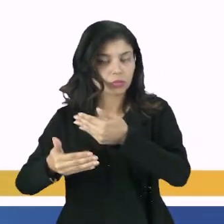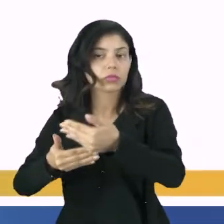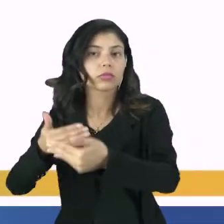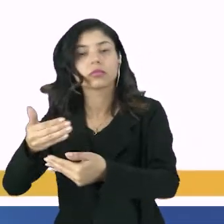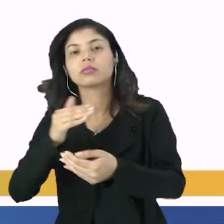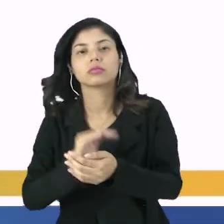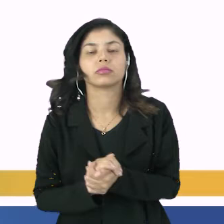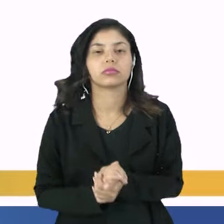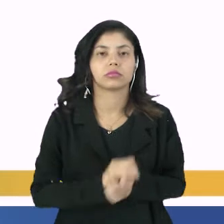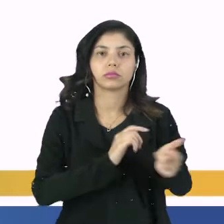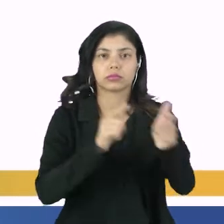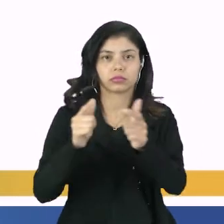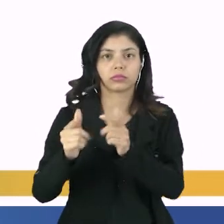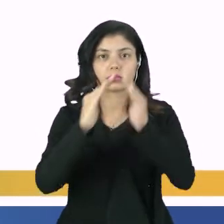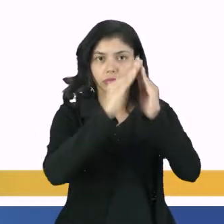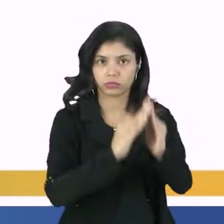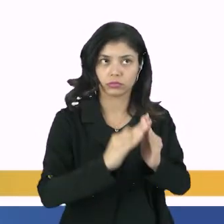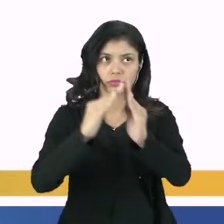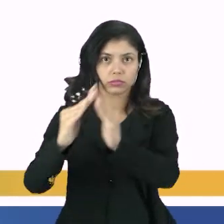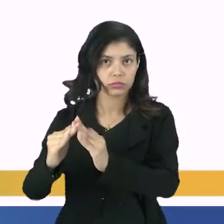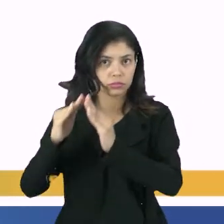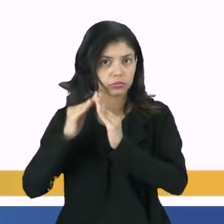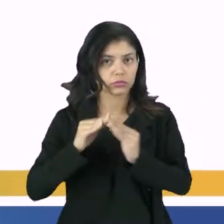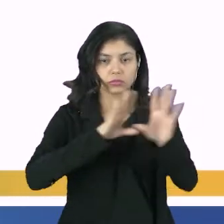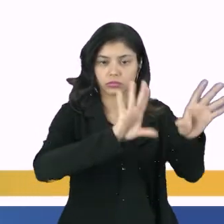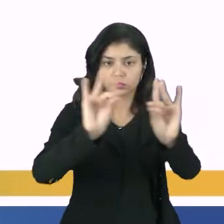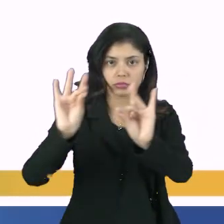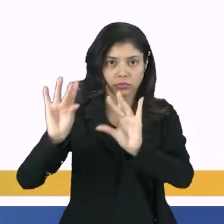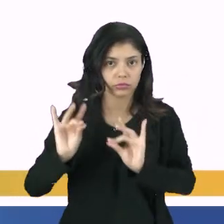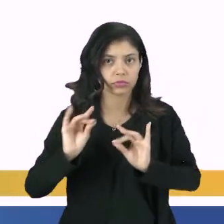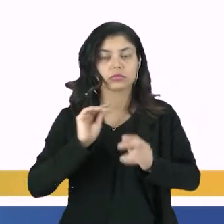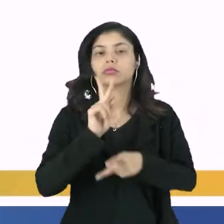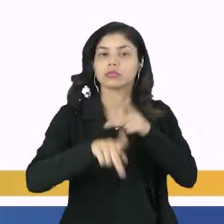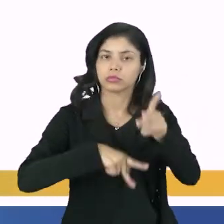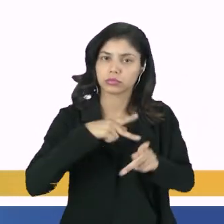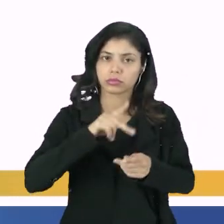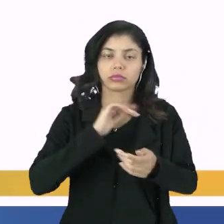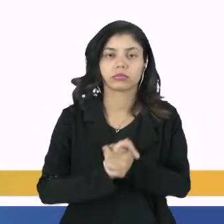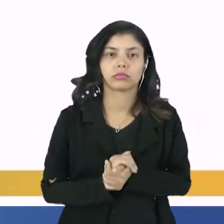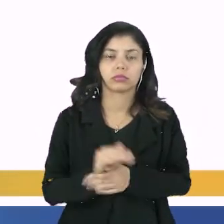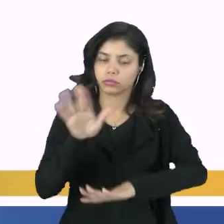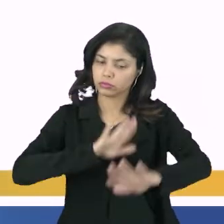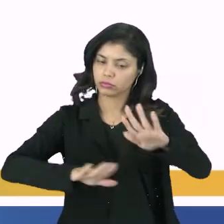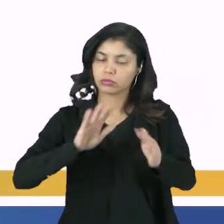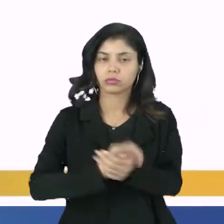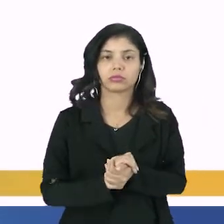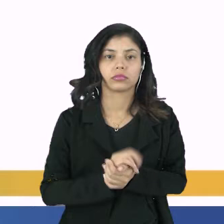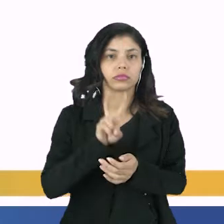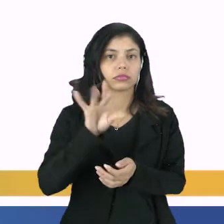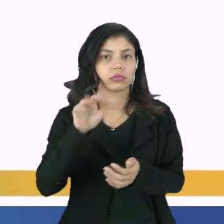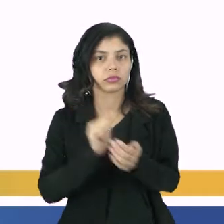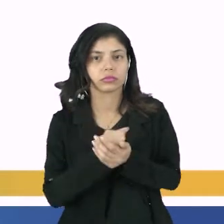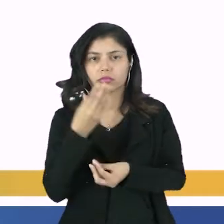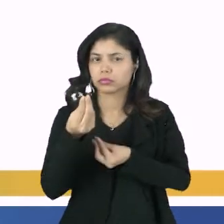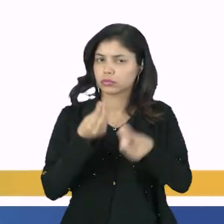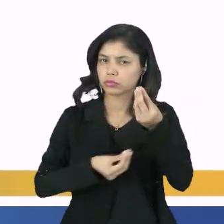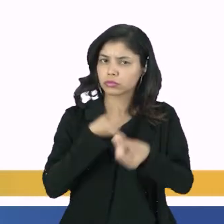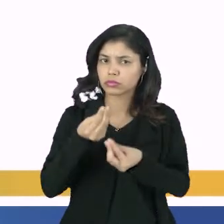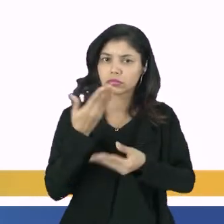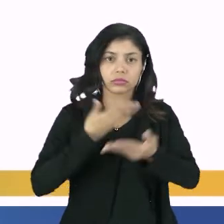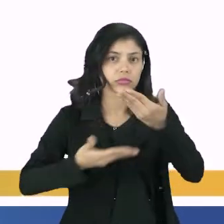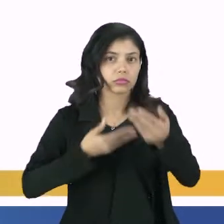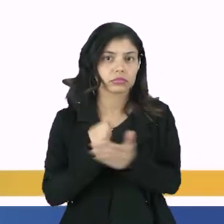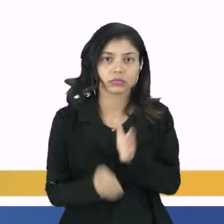processo de habitação, de cada população criar sua vila e estabelecendo relações, como que esse processo